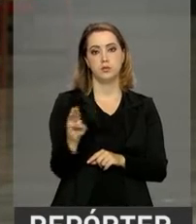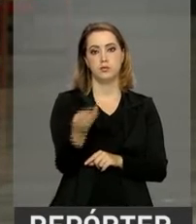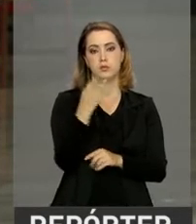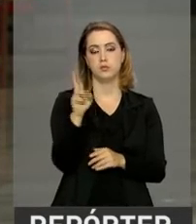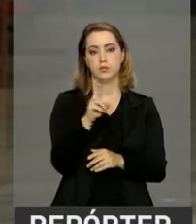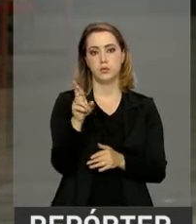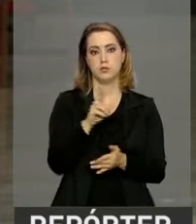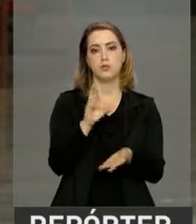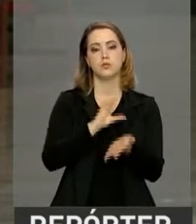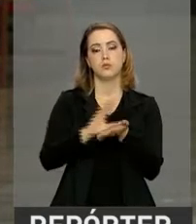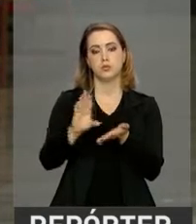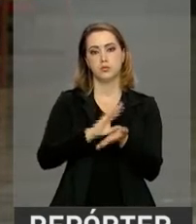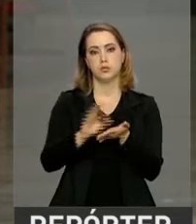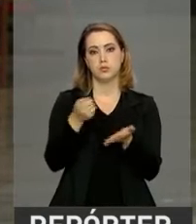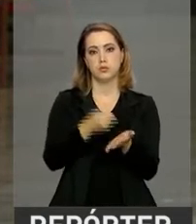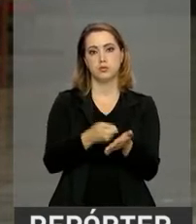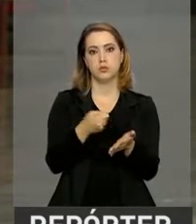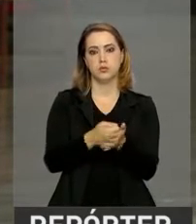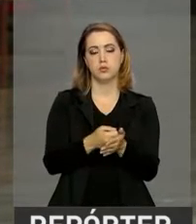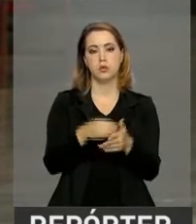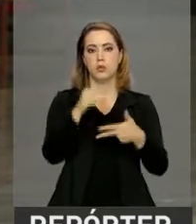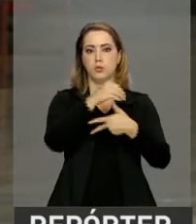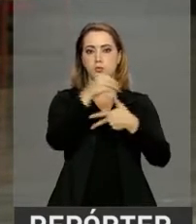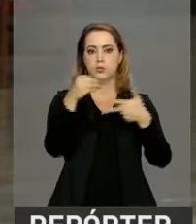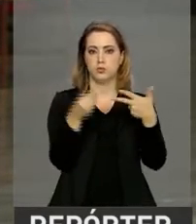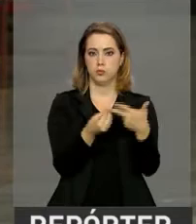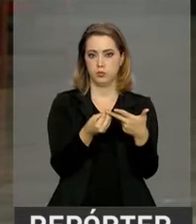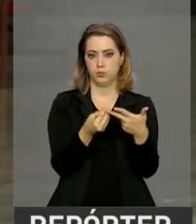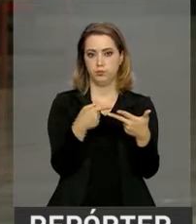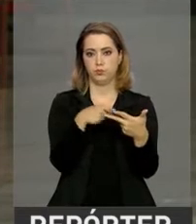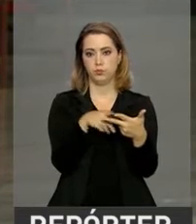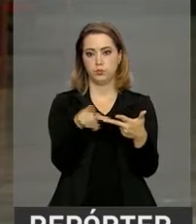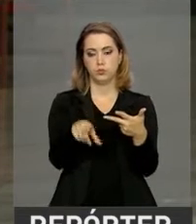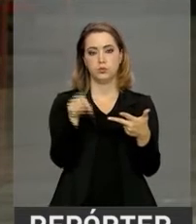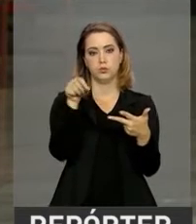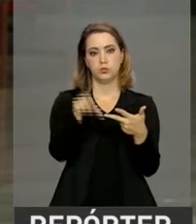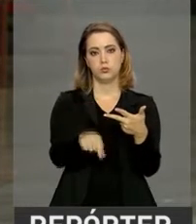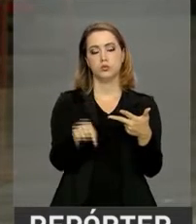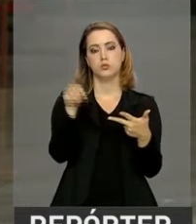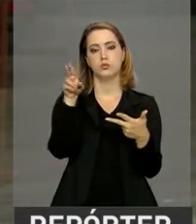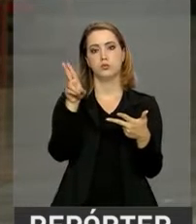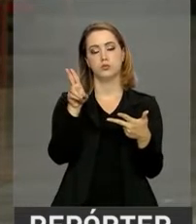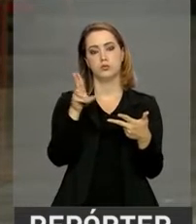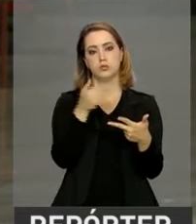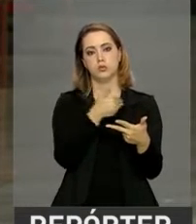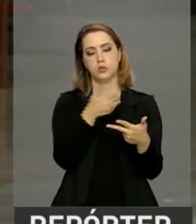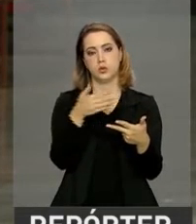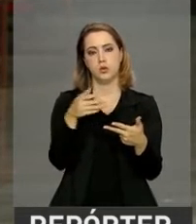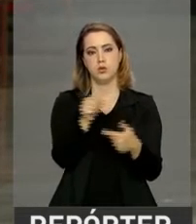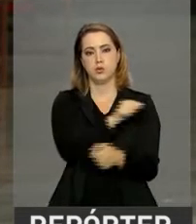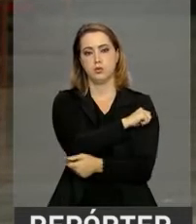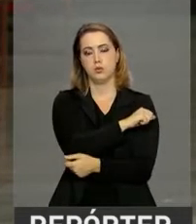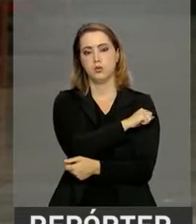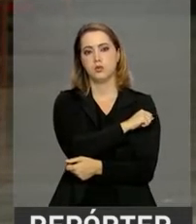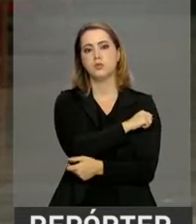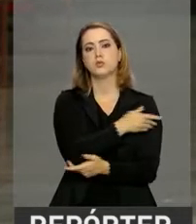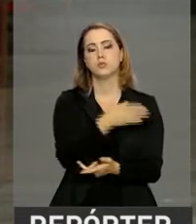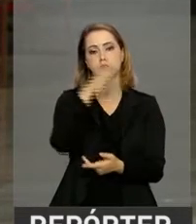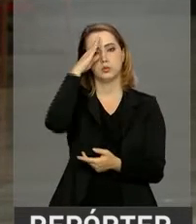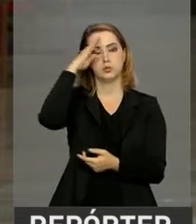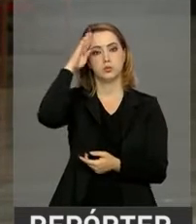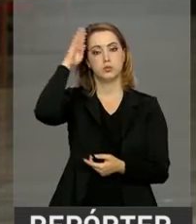para o exame nacional do ensino médio que seleciona estudantes para a educação de nível superior a